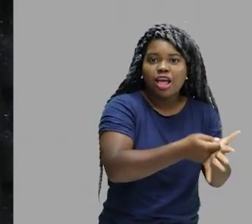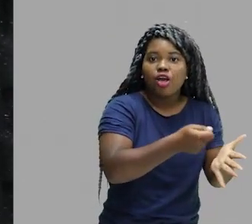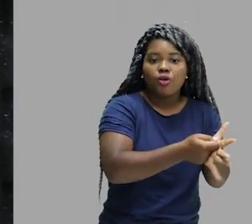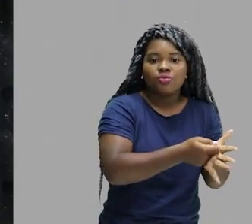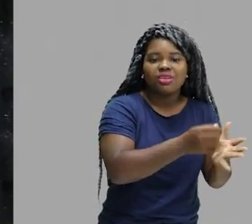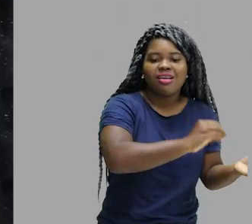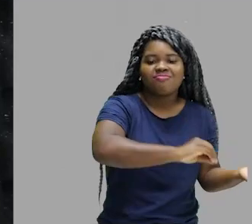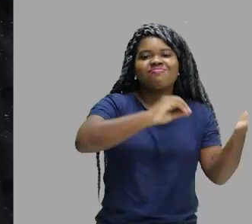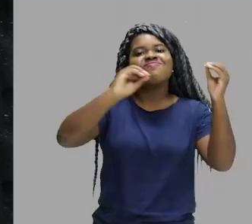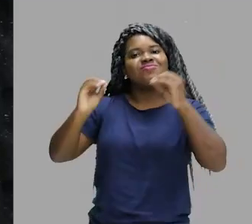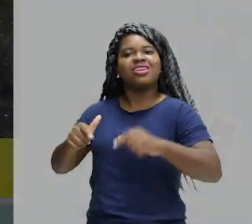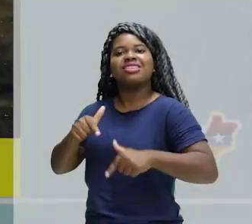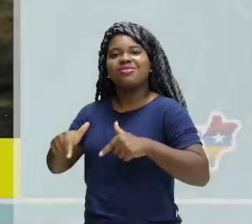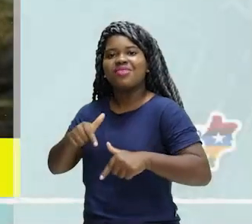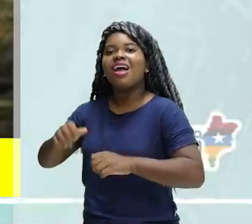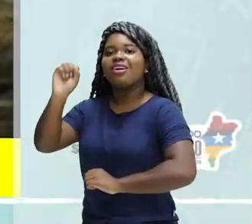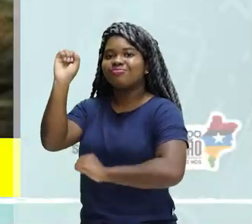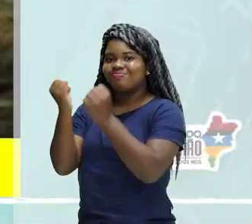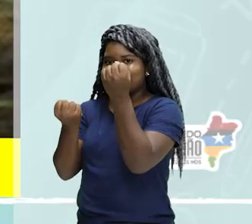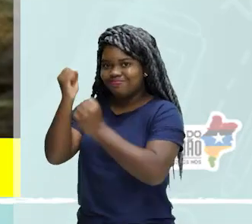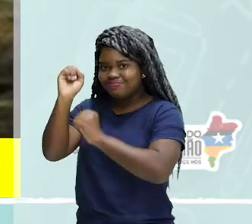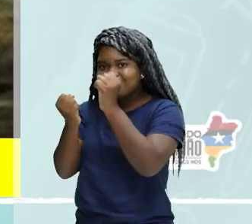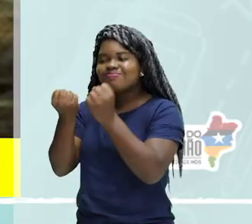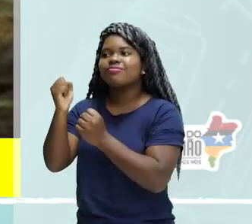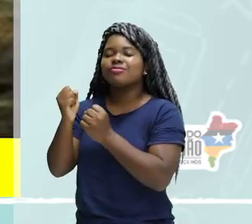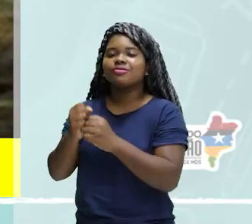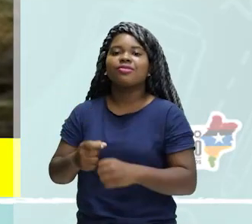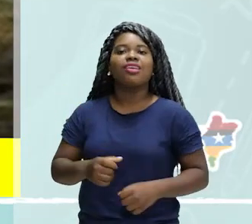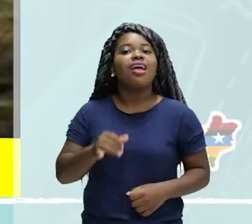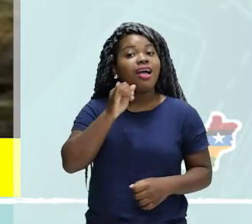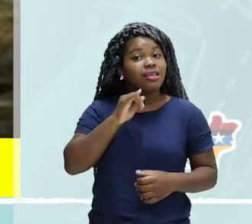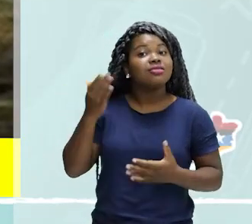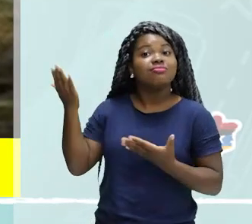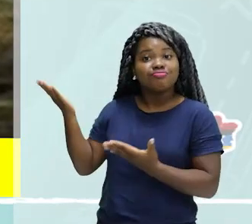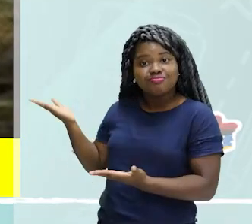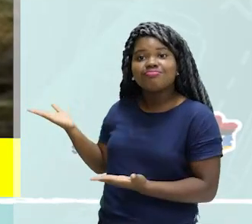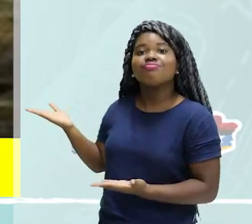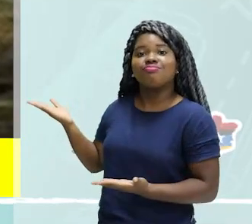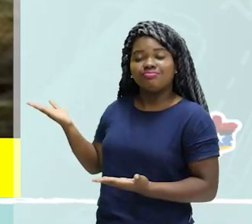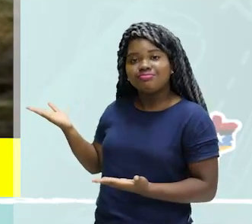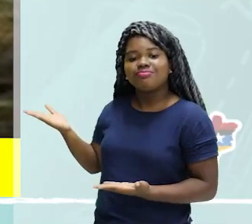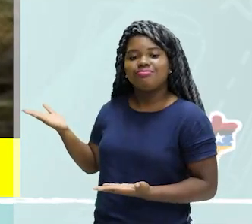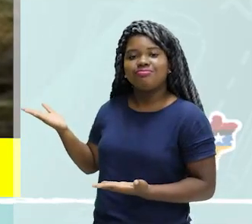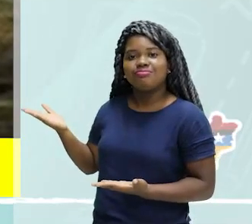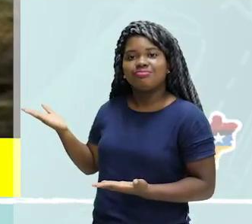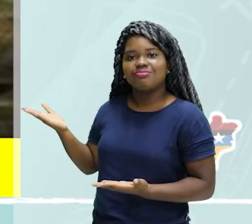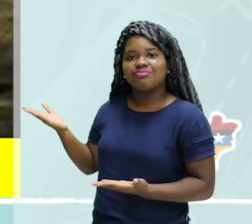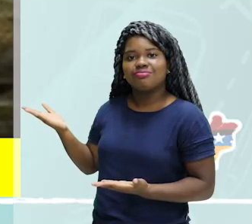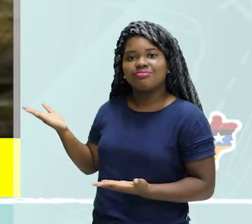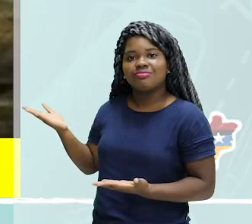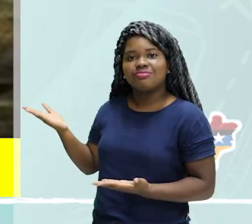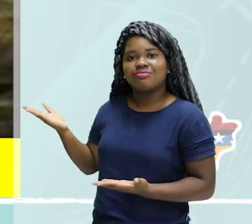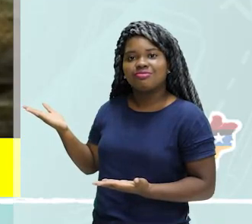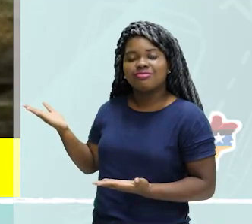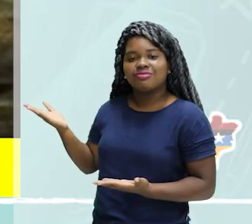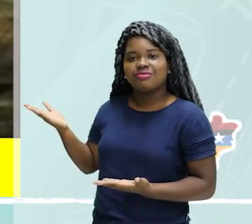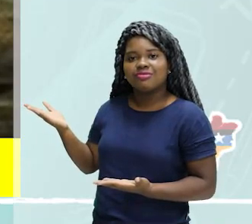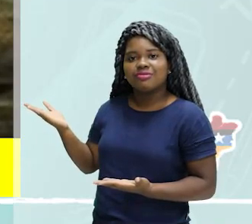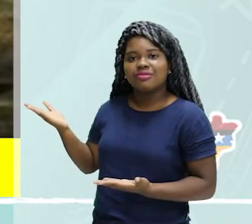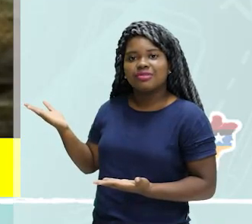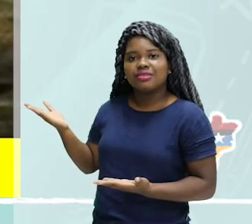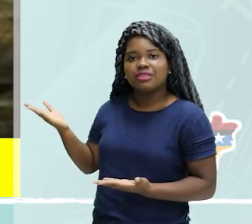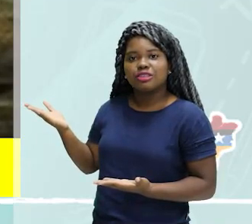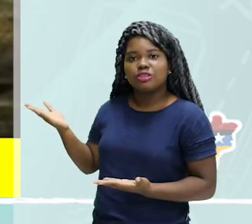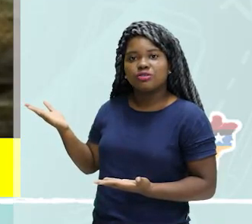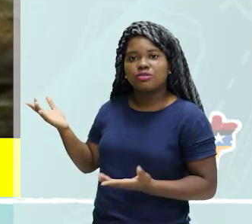fábricas, nas indústrias. Esse prédio aqui é um reflexo disso. Como assim um reflexo disso? Esse prédio, que não existe mais,